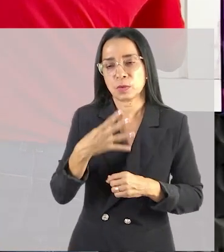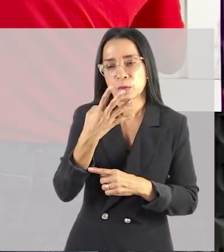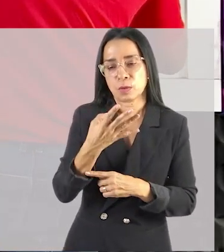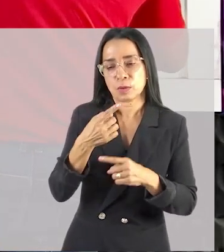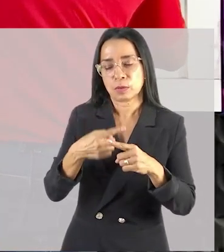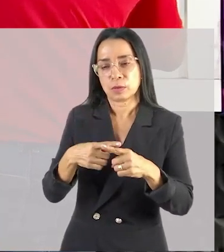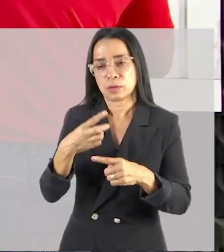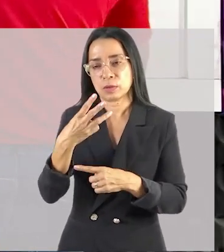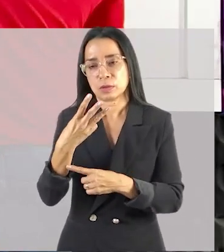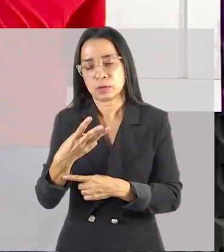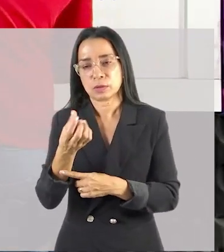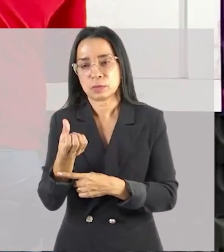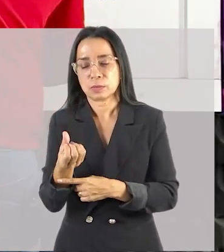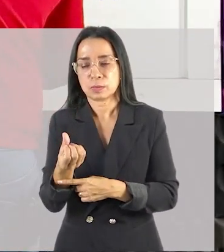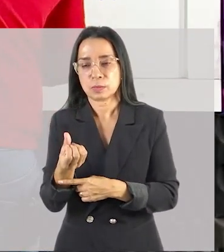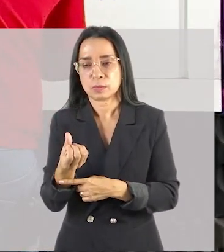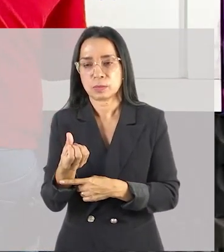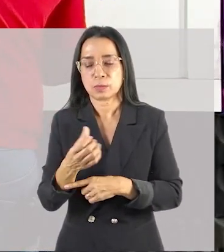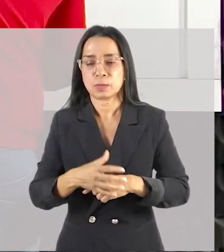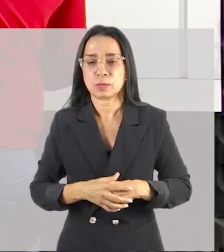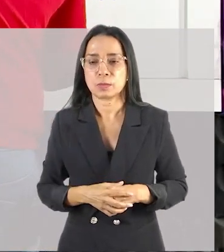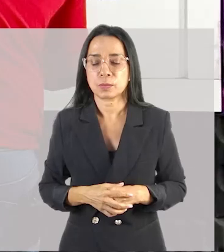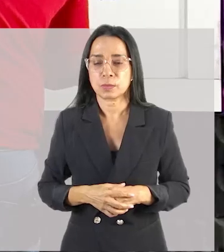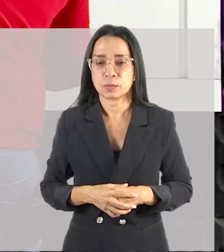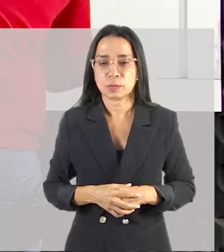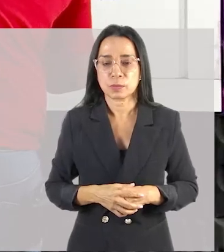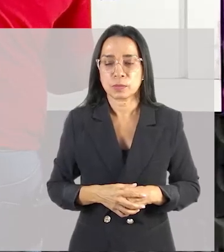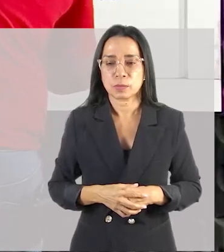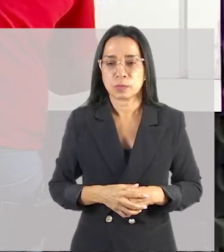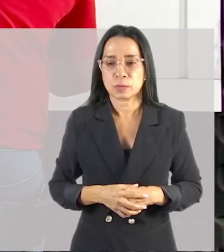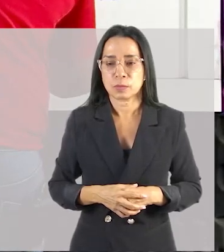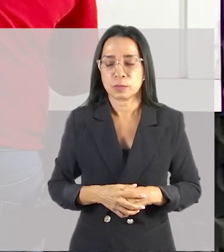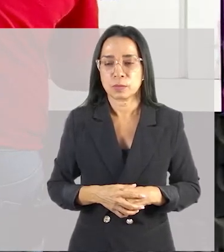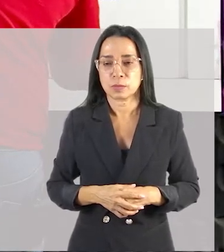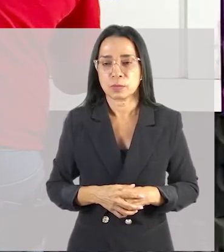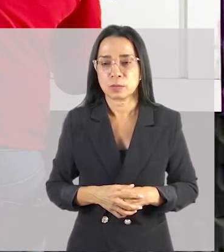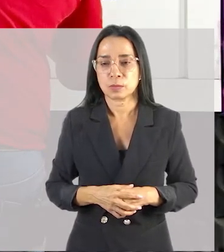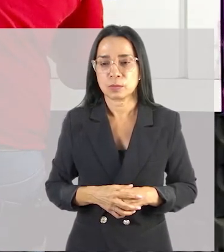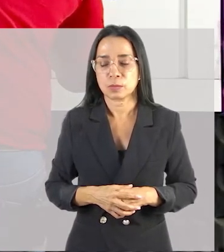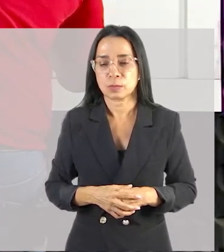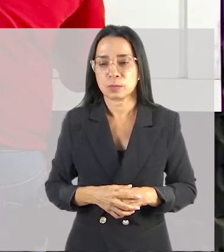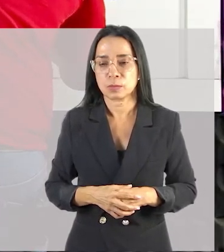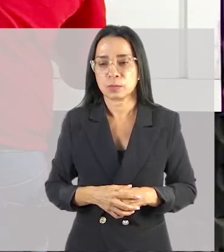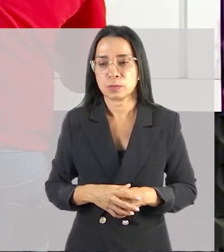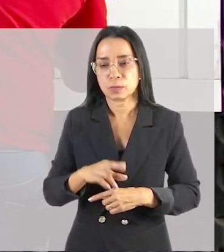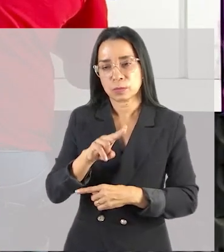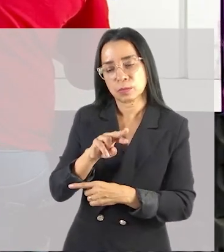36. Então, a área sombreada, que é o que ele quer, vai ser igual a